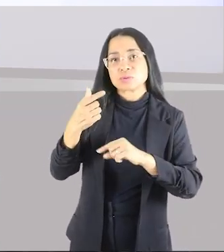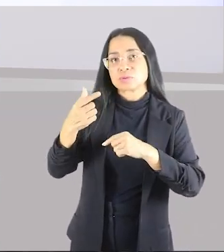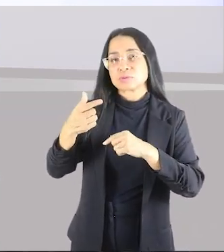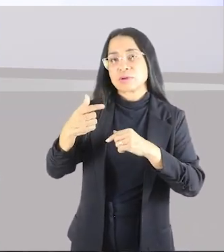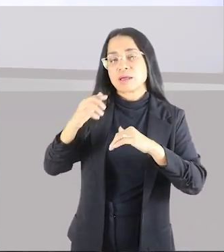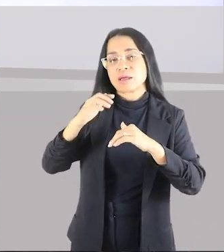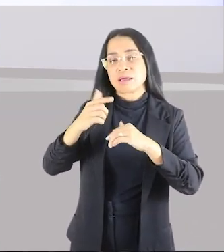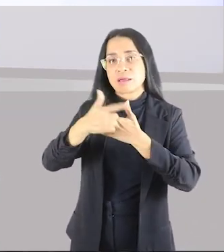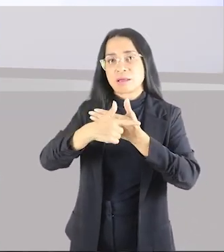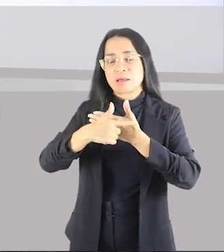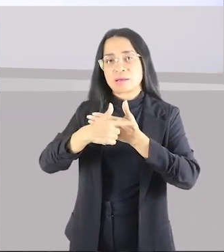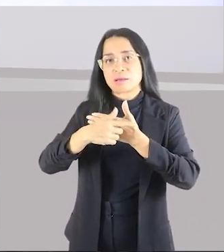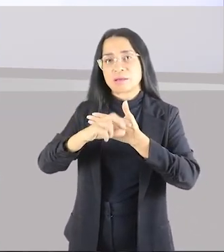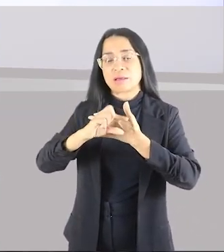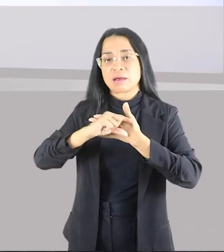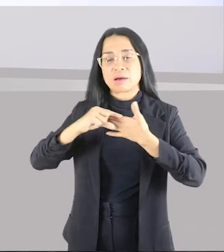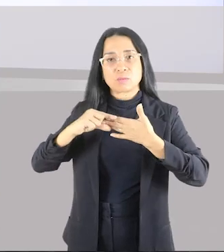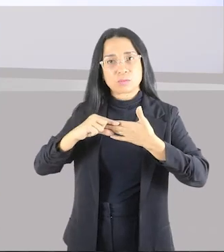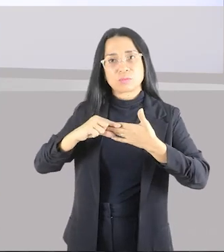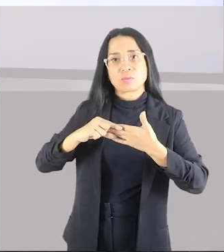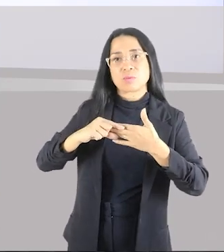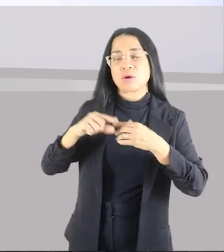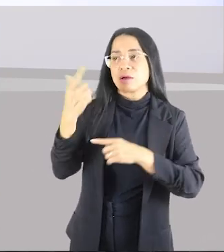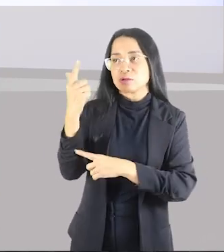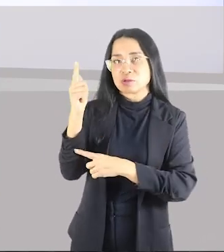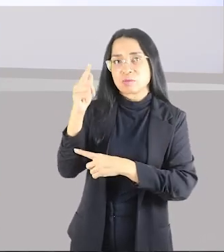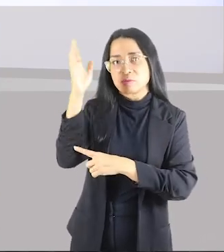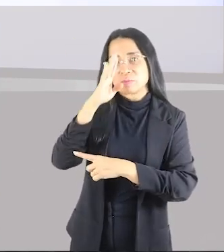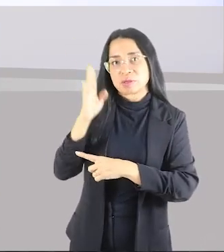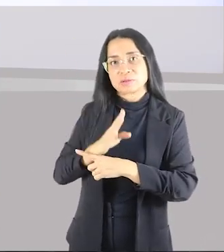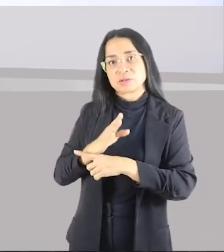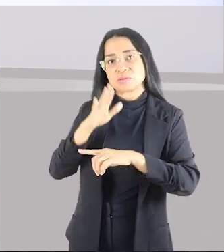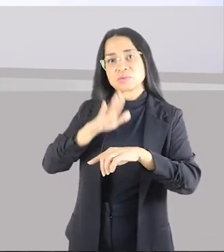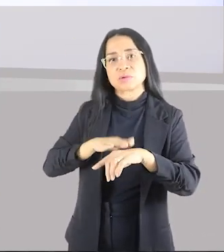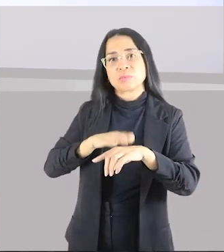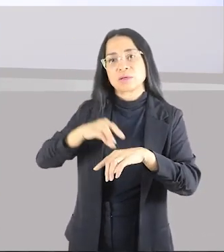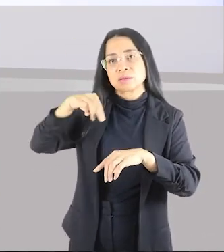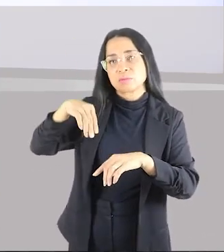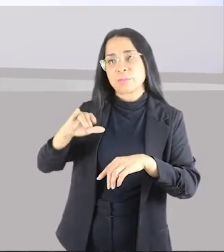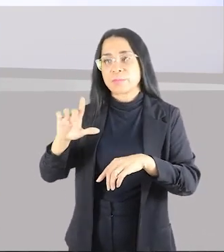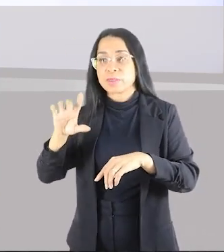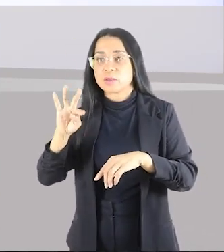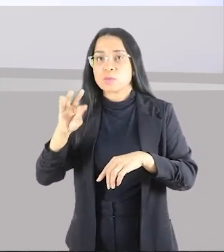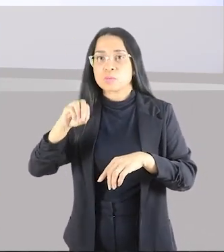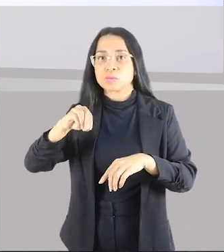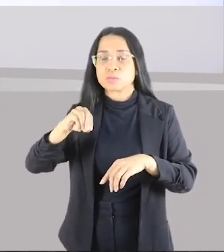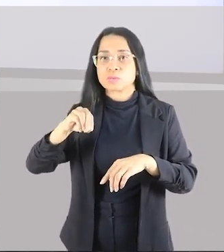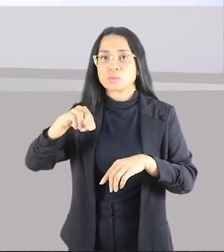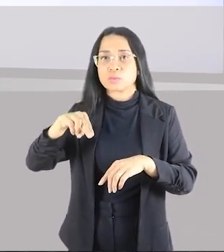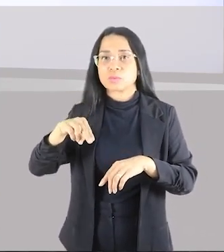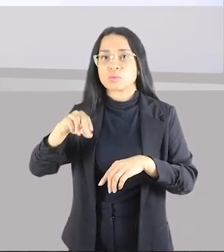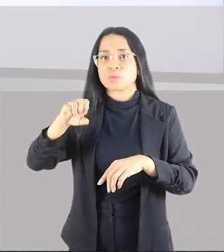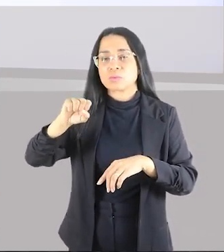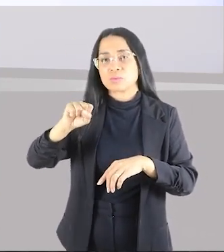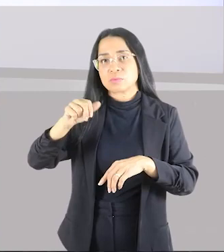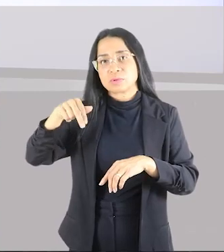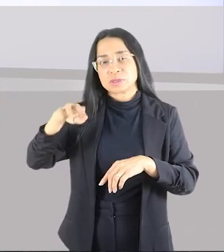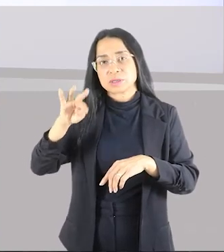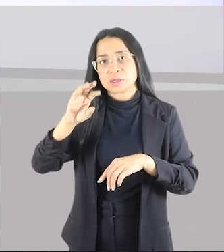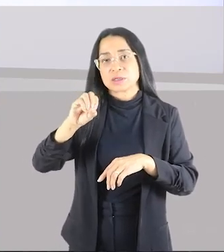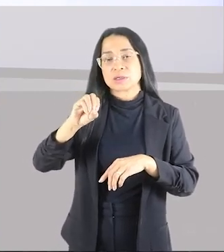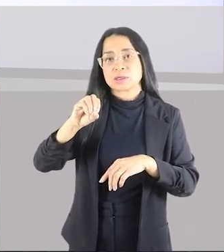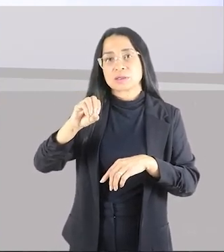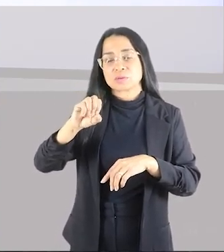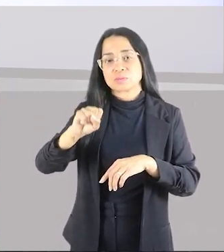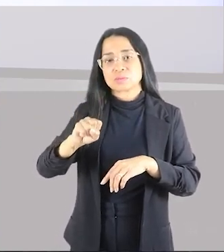brasileiro chamado Milton Santos, e ele fala isso na obra A Natureza do Espaço.